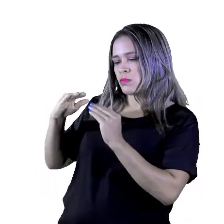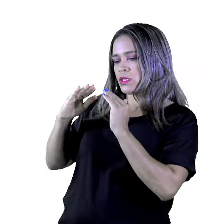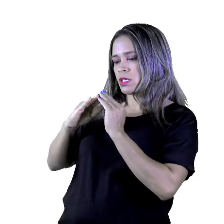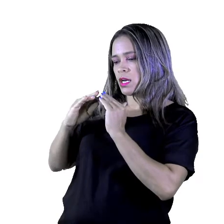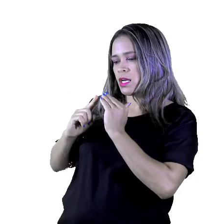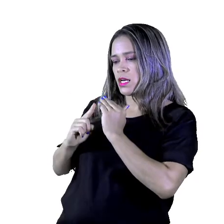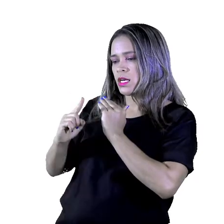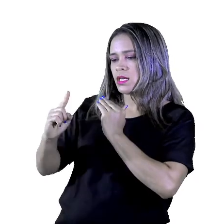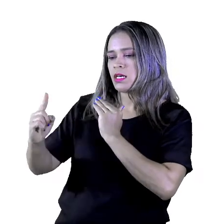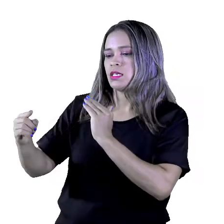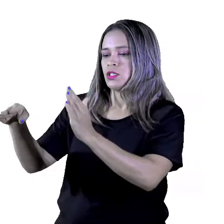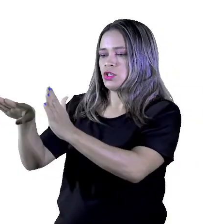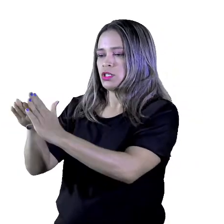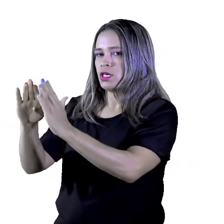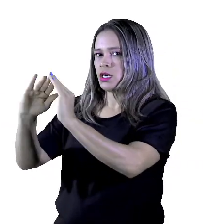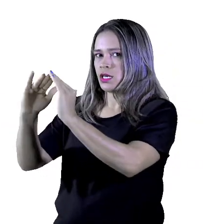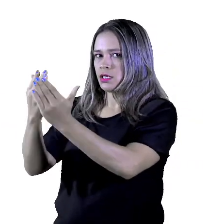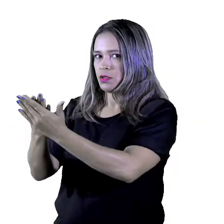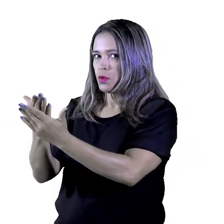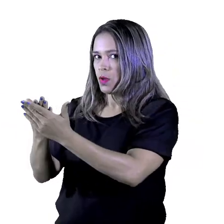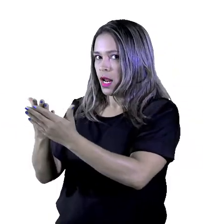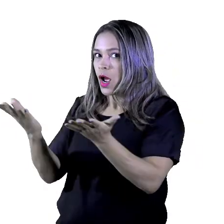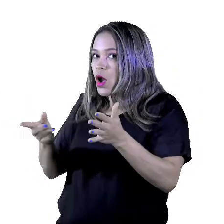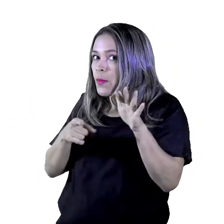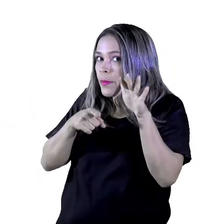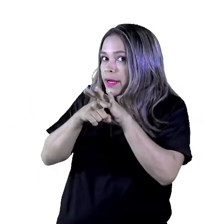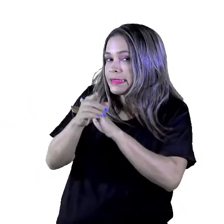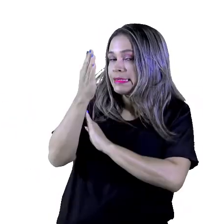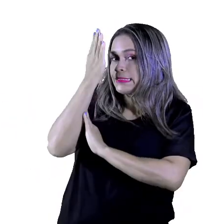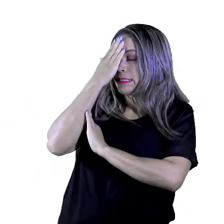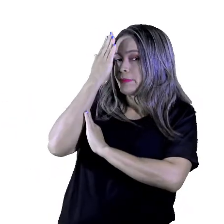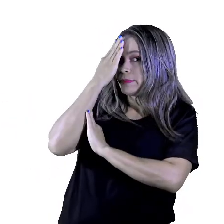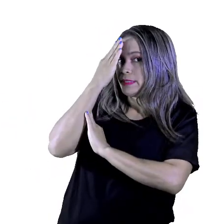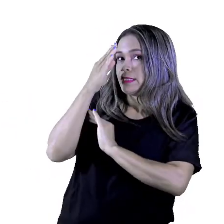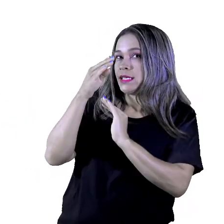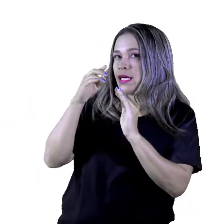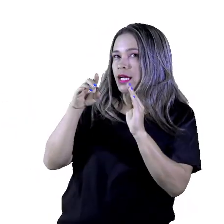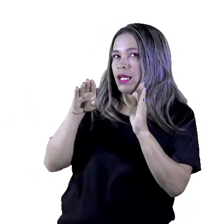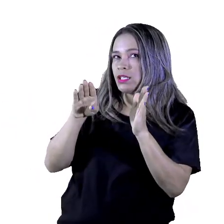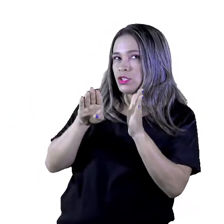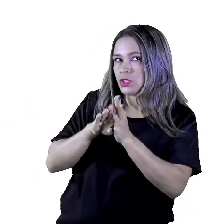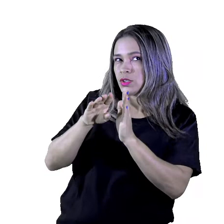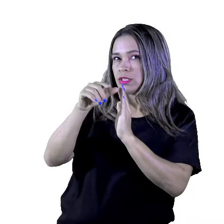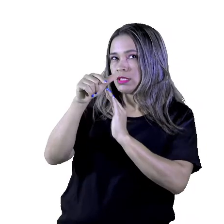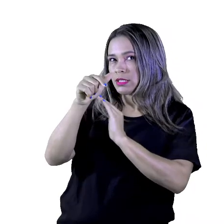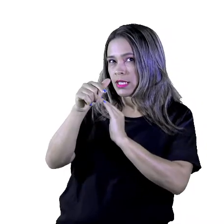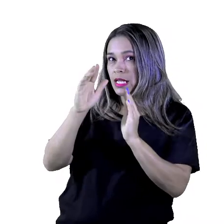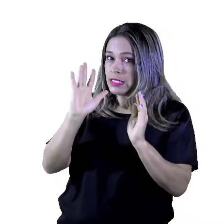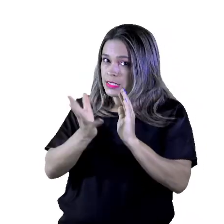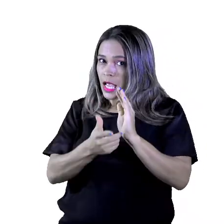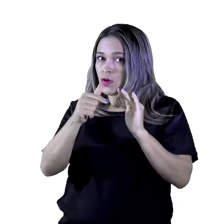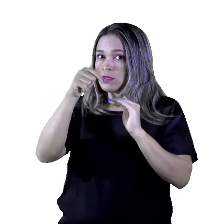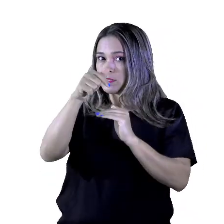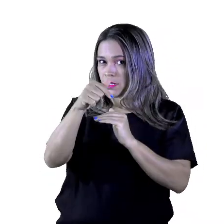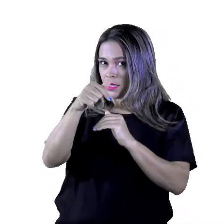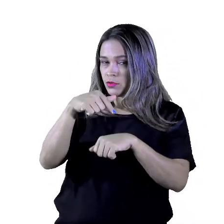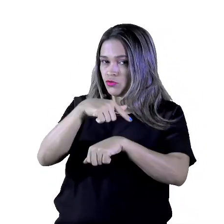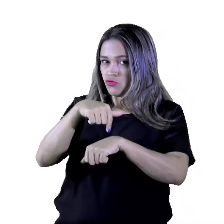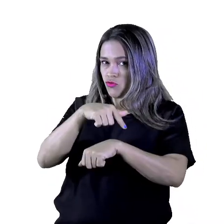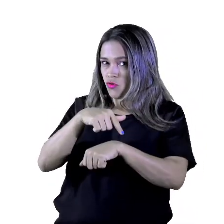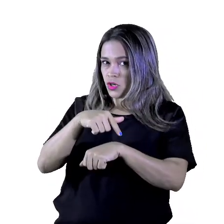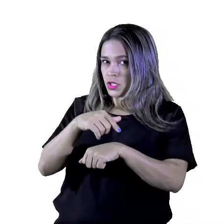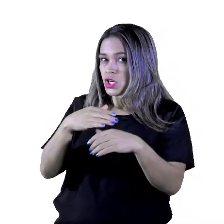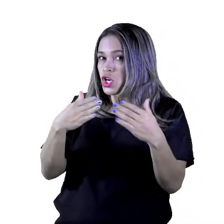até a escola. E a pergunta que eu faço para vocês é, sabendo que ele chegou 7 horas em casa, eu pergunto para você aí de casa, que horas que Roberto saiu de